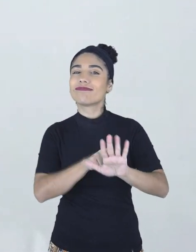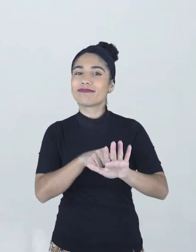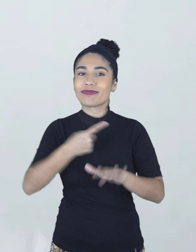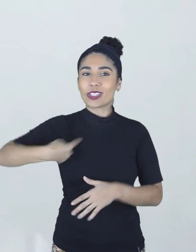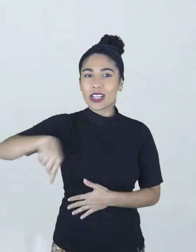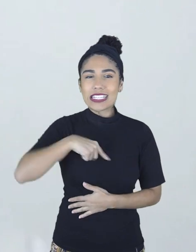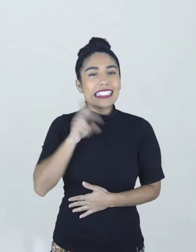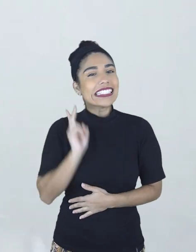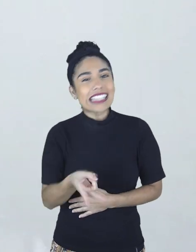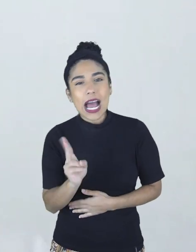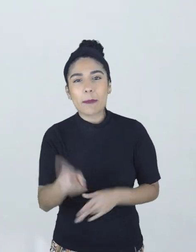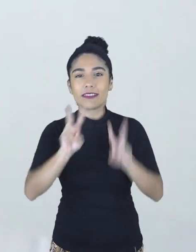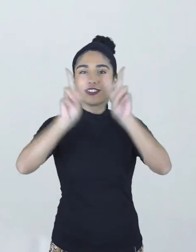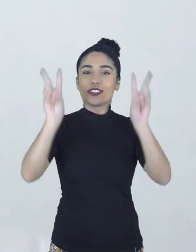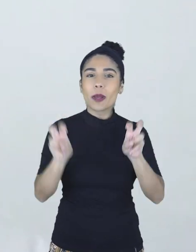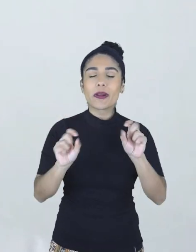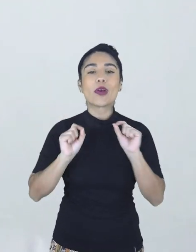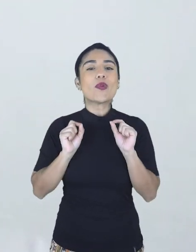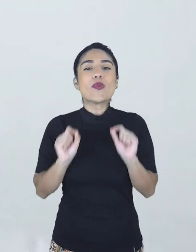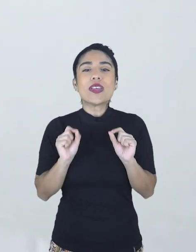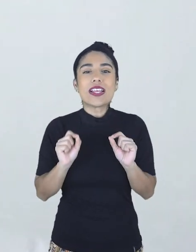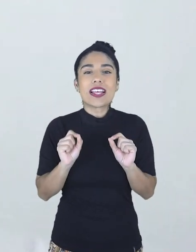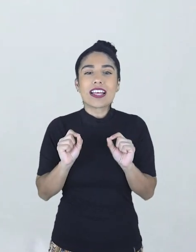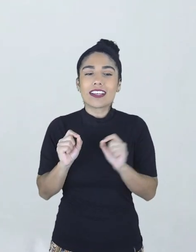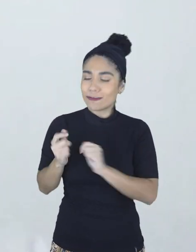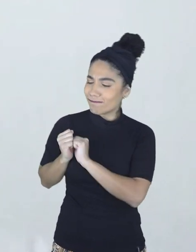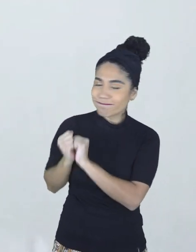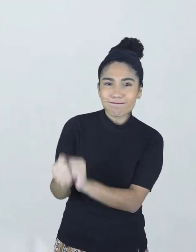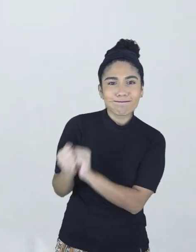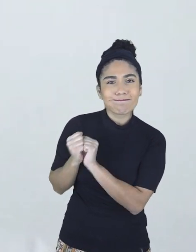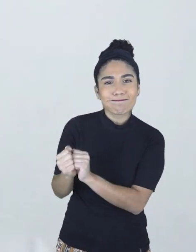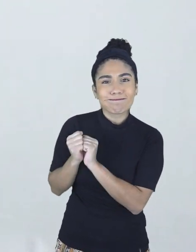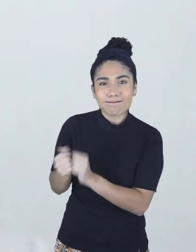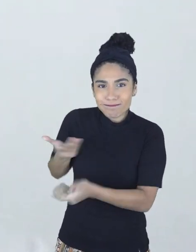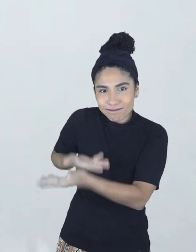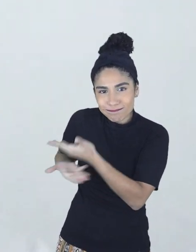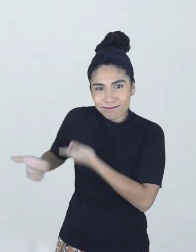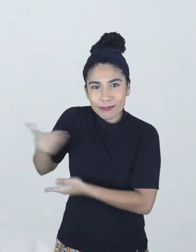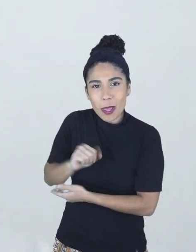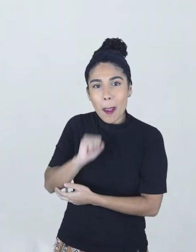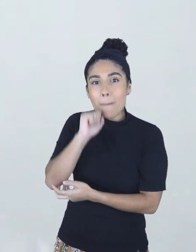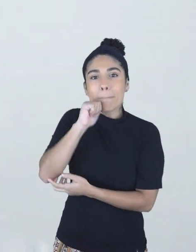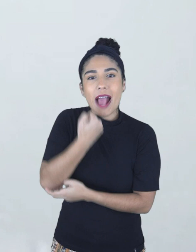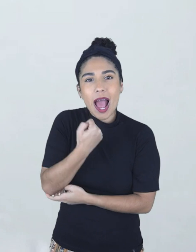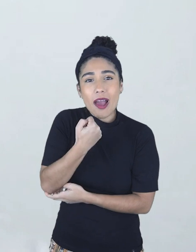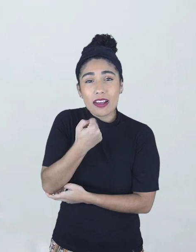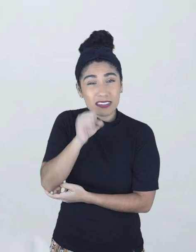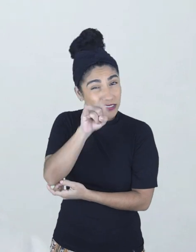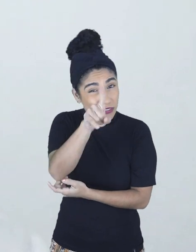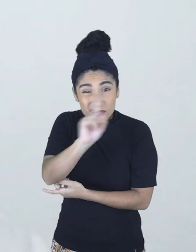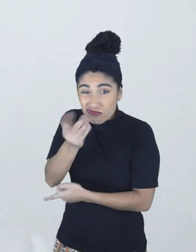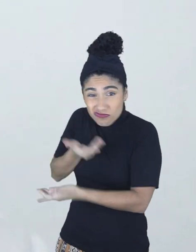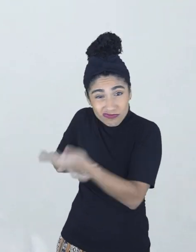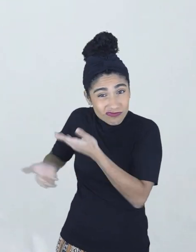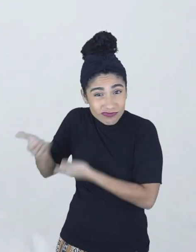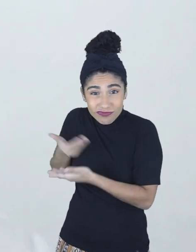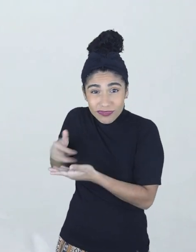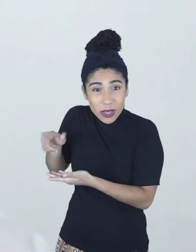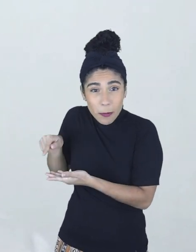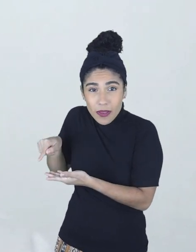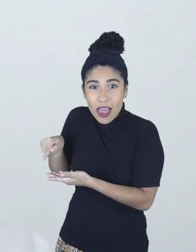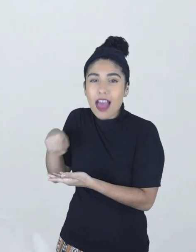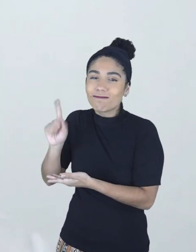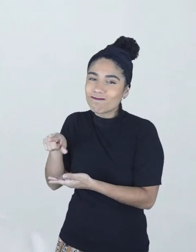que a gente repete né quando alguém chama outro de companheiro é compartilhar o pão às vezes você não compartilha o pão com seu irmão